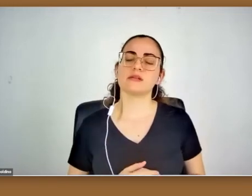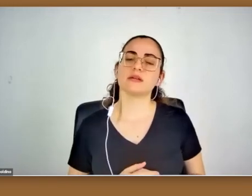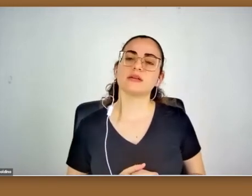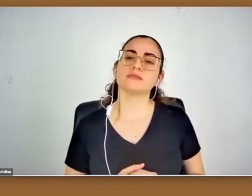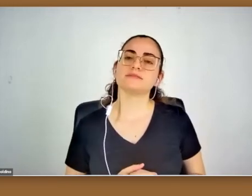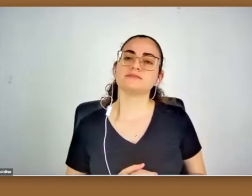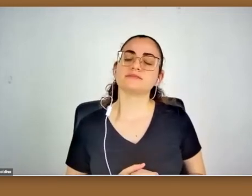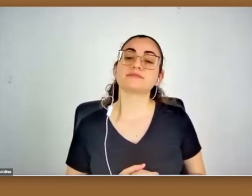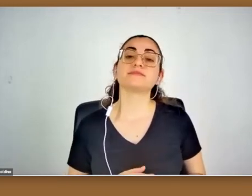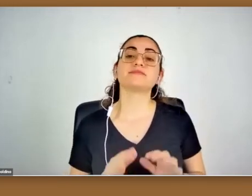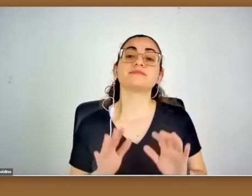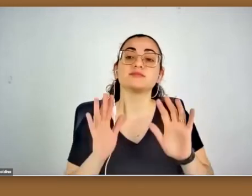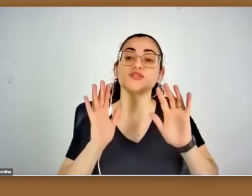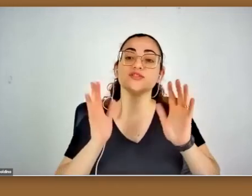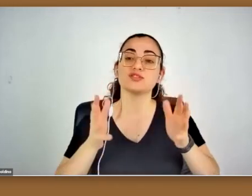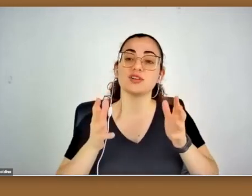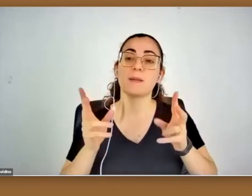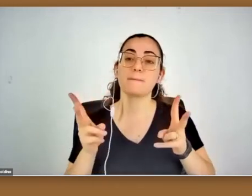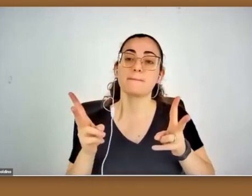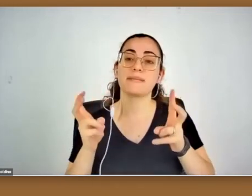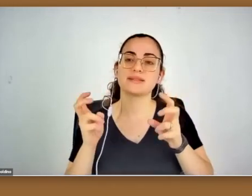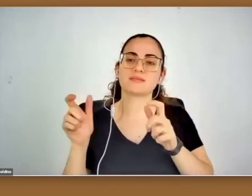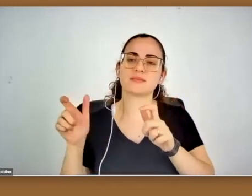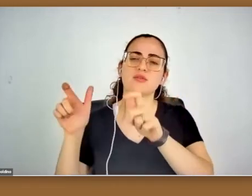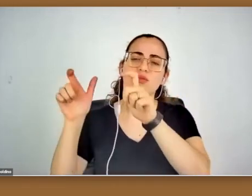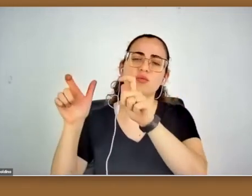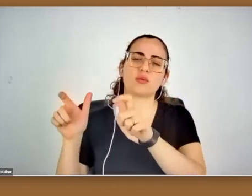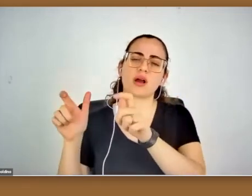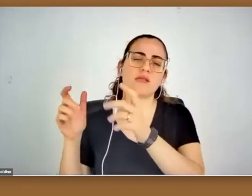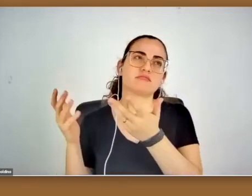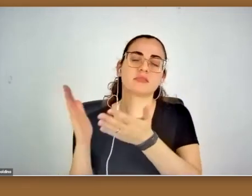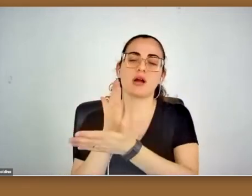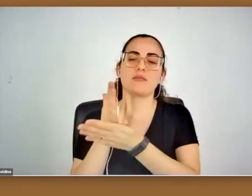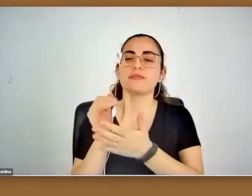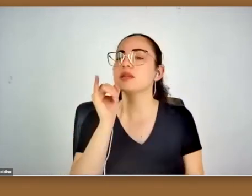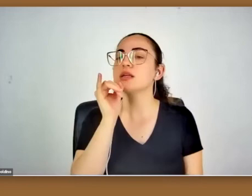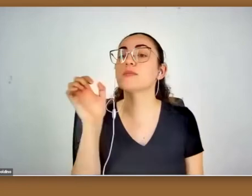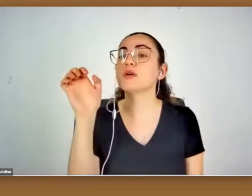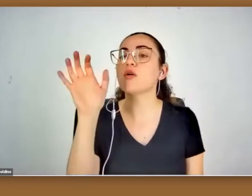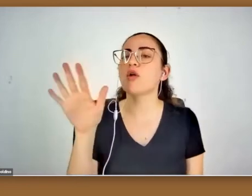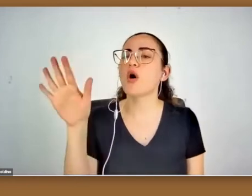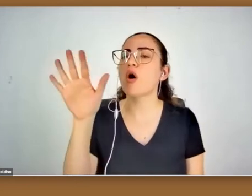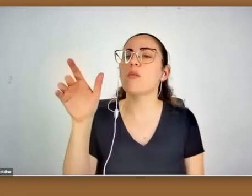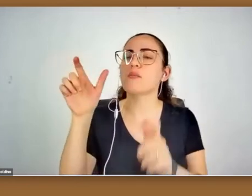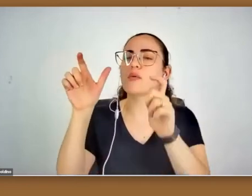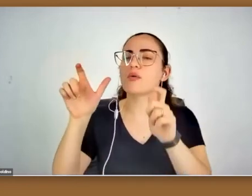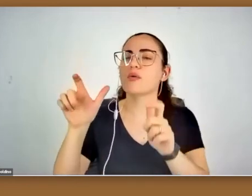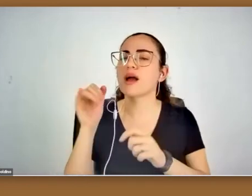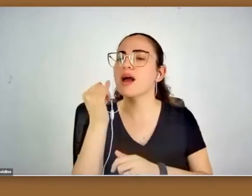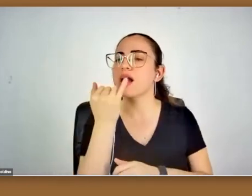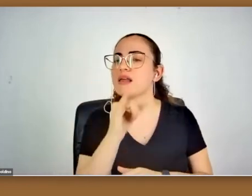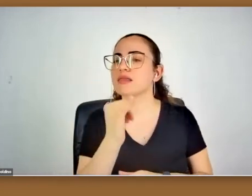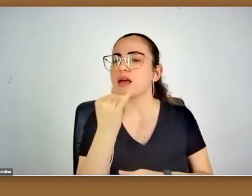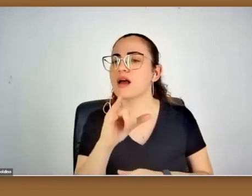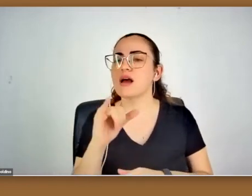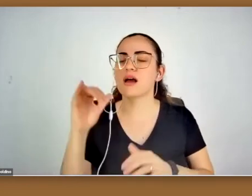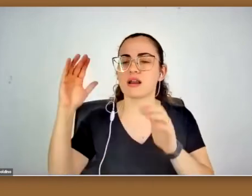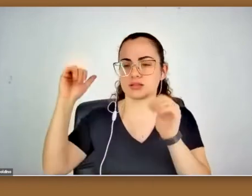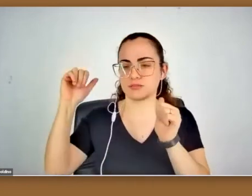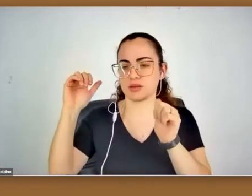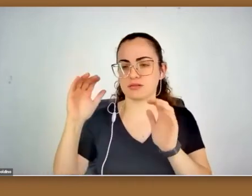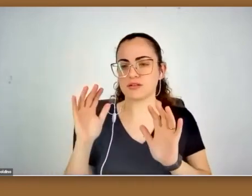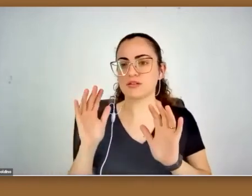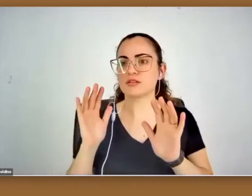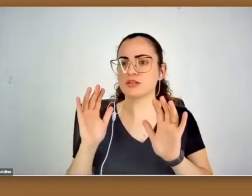muita notificação, chega verão, por exemplo, na Europa, volta e meia, a região de Espanha, Itália, Portugal, você